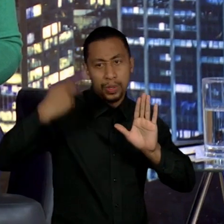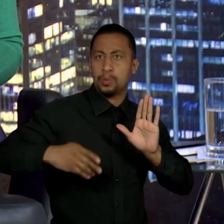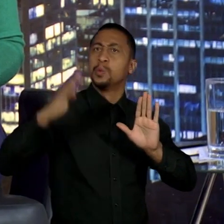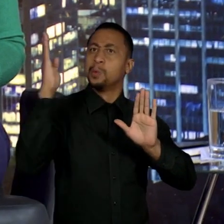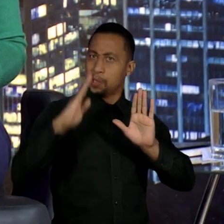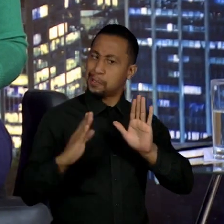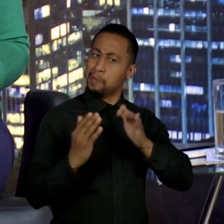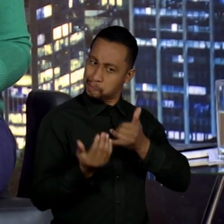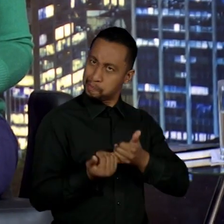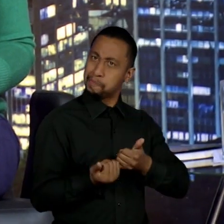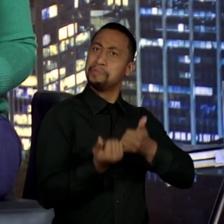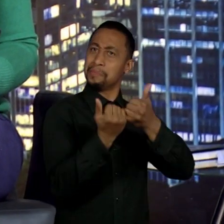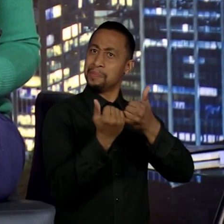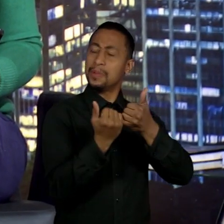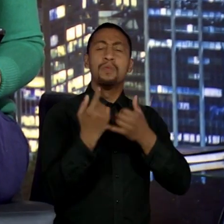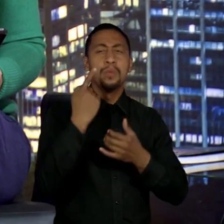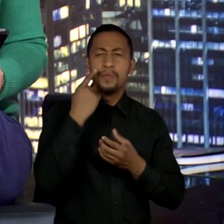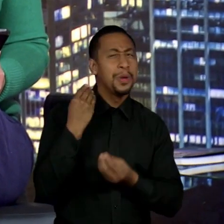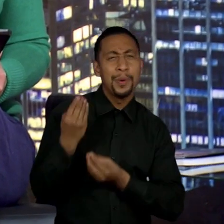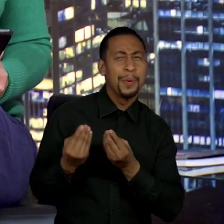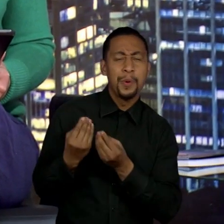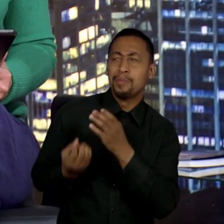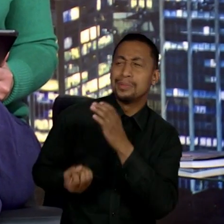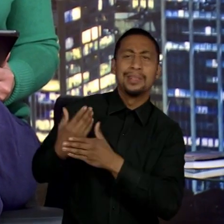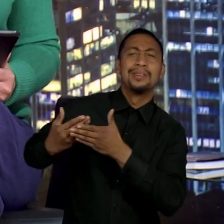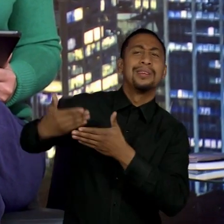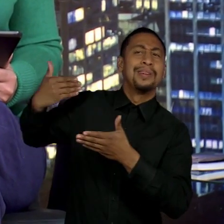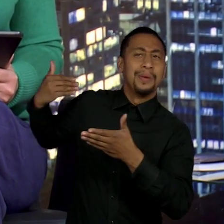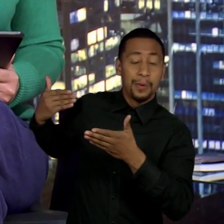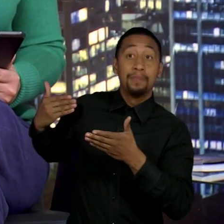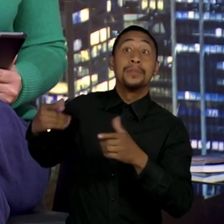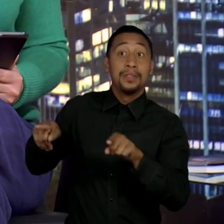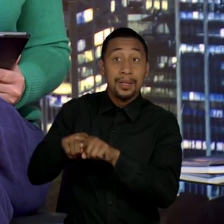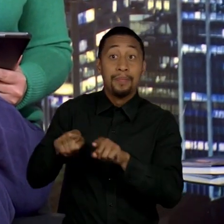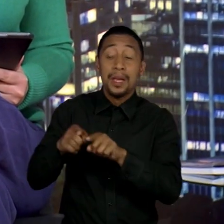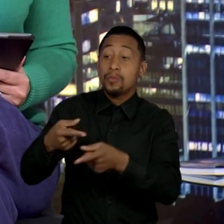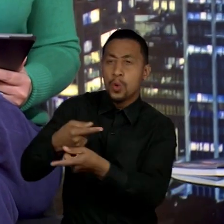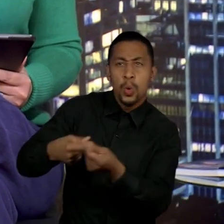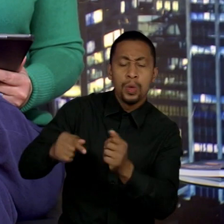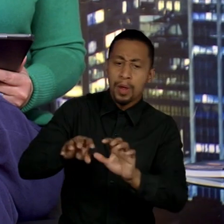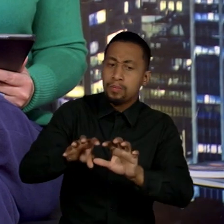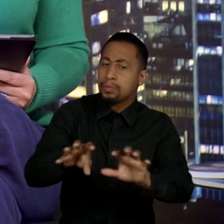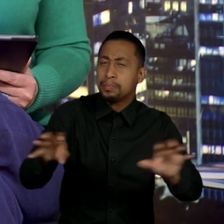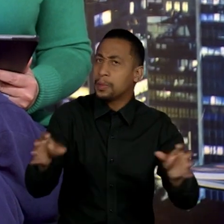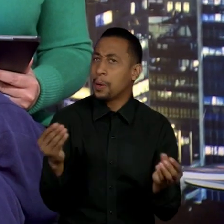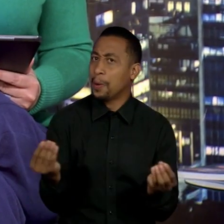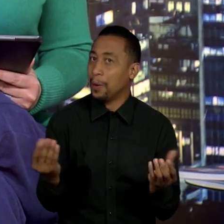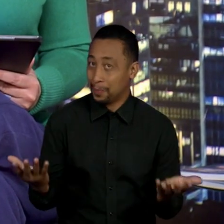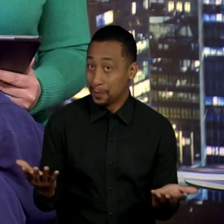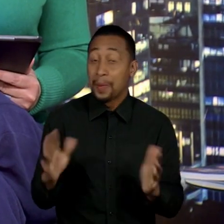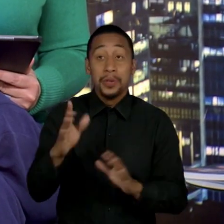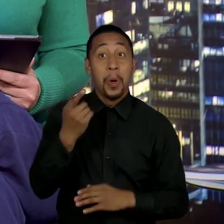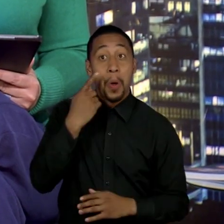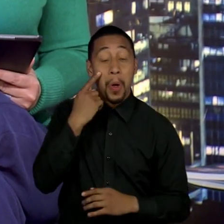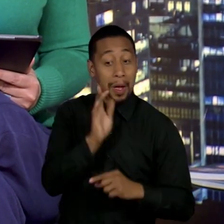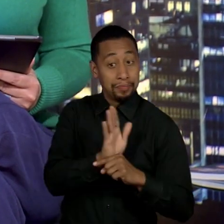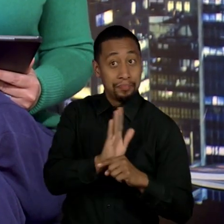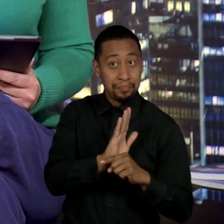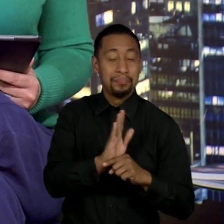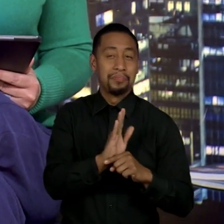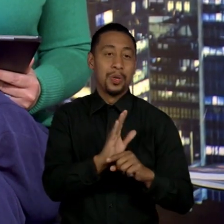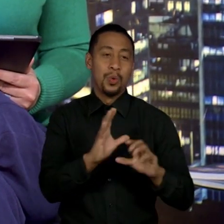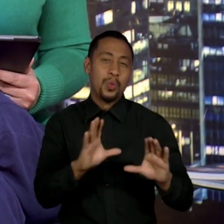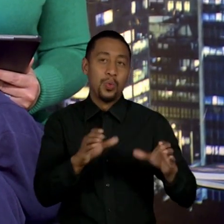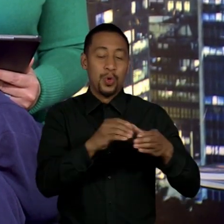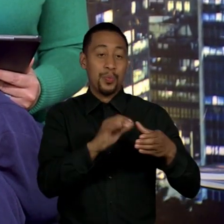conversar sobre a origem dessas comemorações e entender o impacto econômico que elas geram para o país. Para esquentar, vamos ver a reportagem da Rede Ita